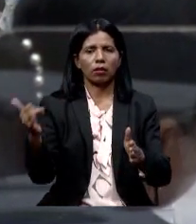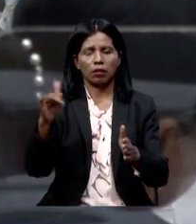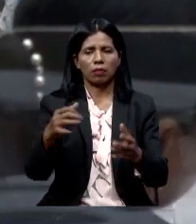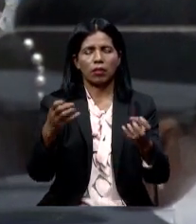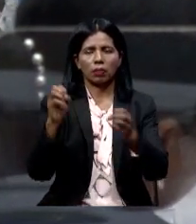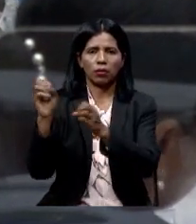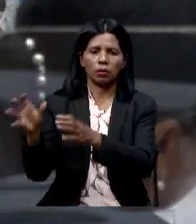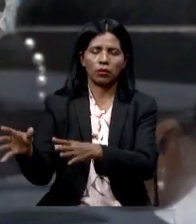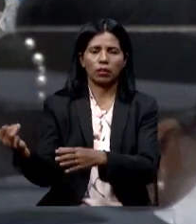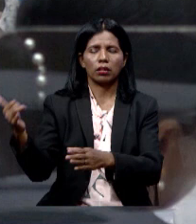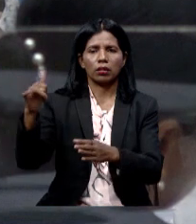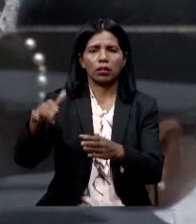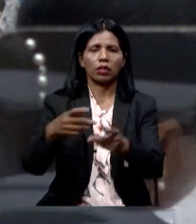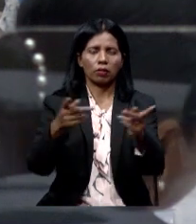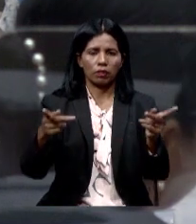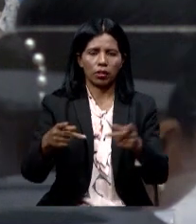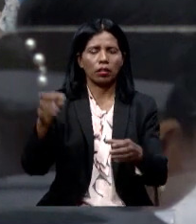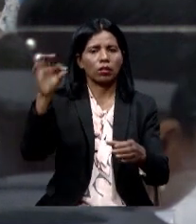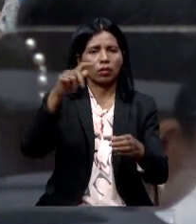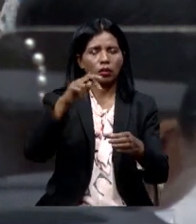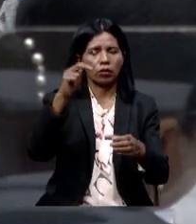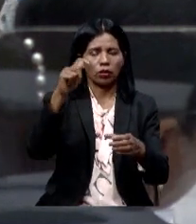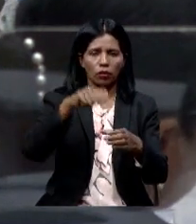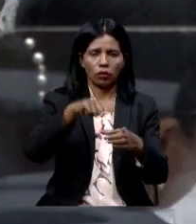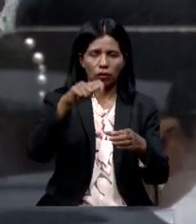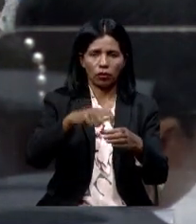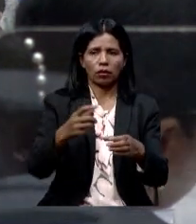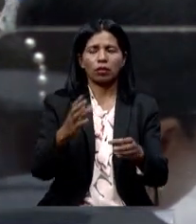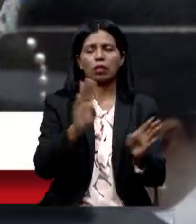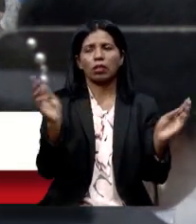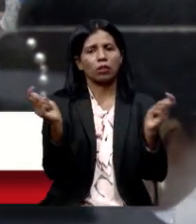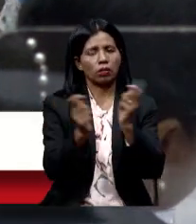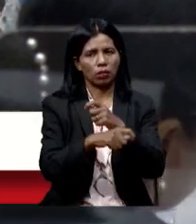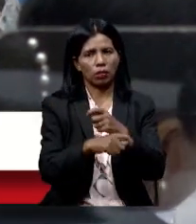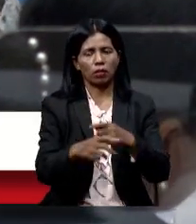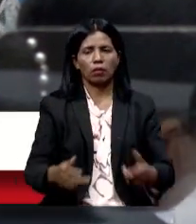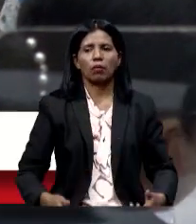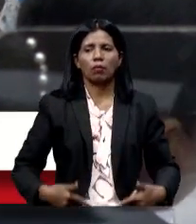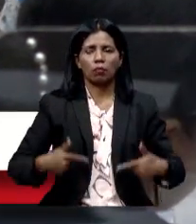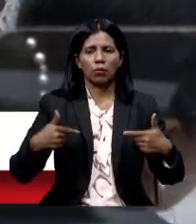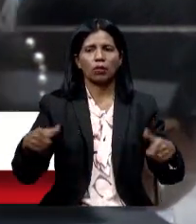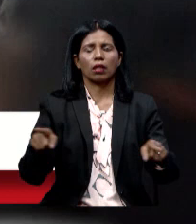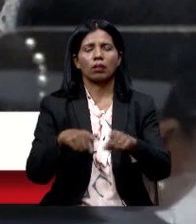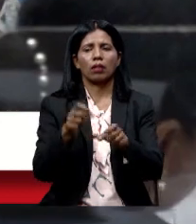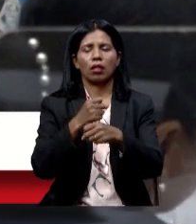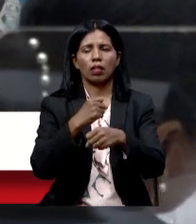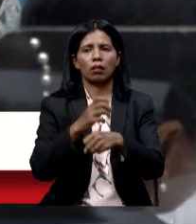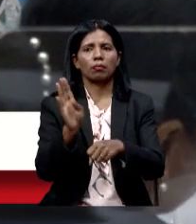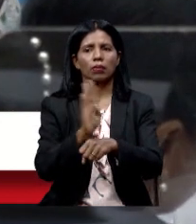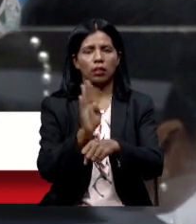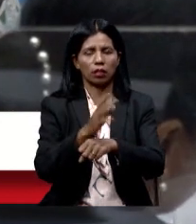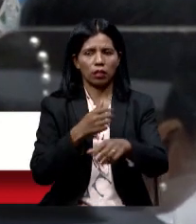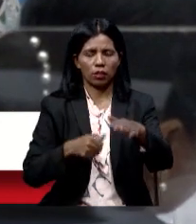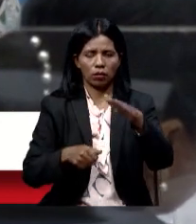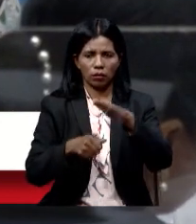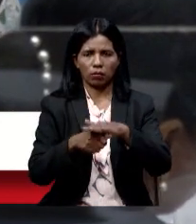abandone a relação da área potência, se na fila fale vai ser a morris ba business ilegal. Situação